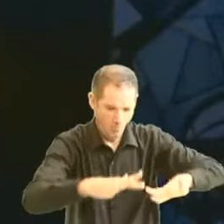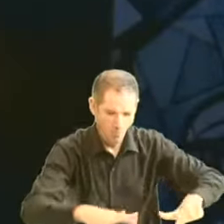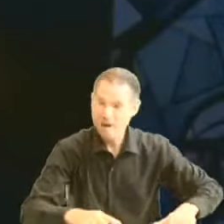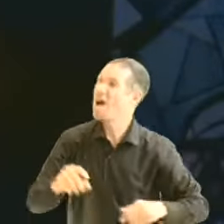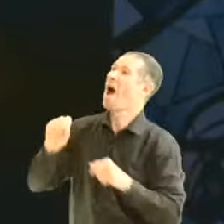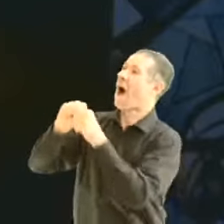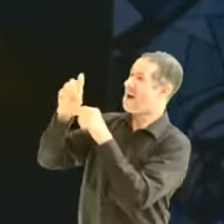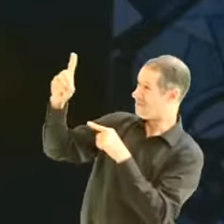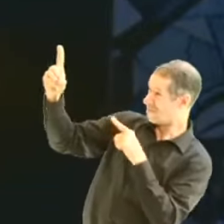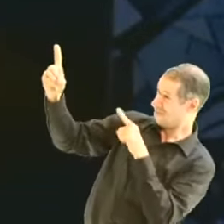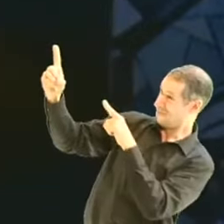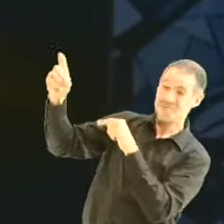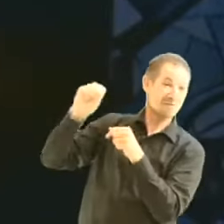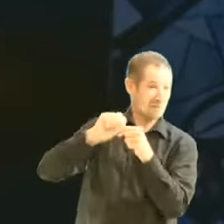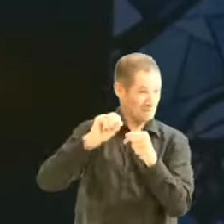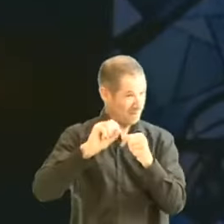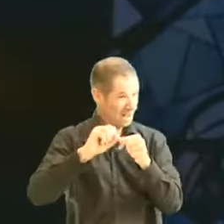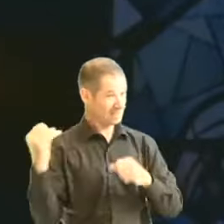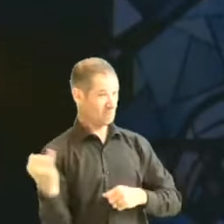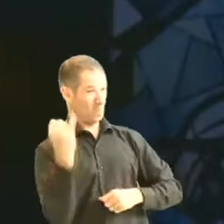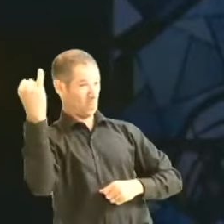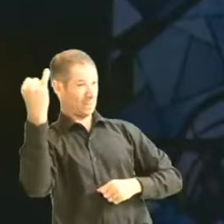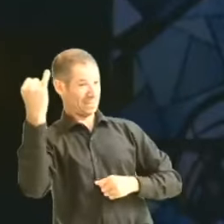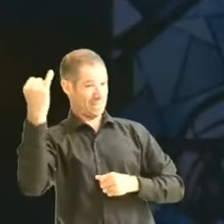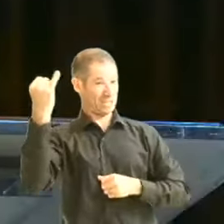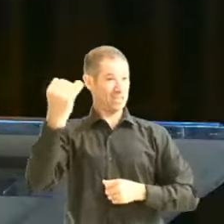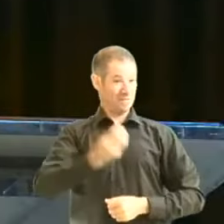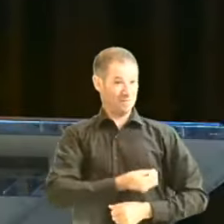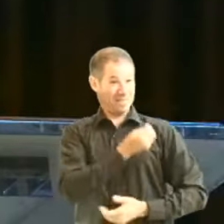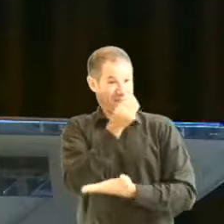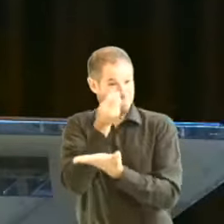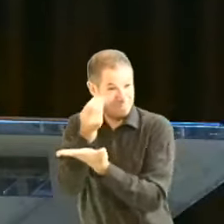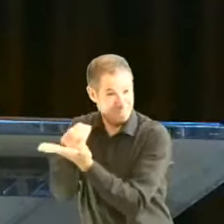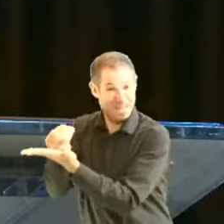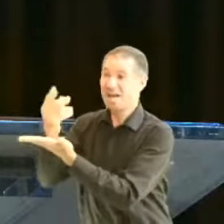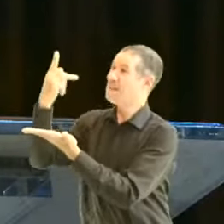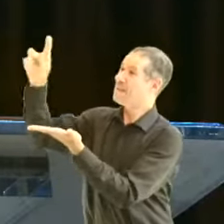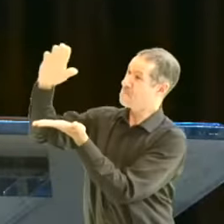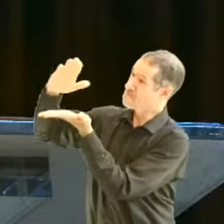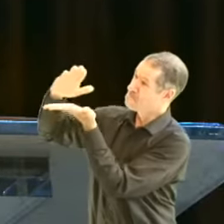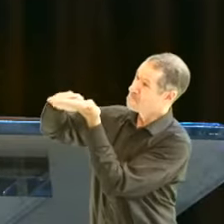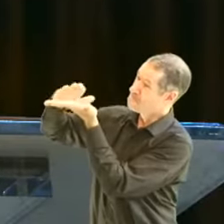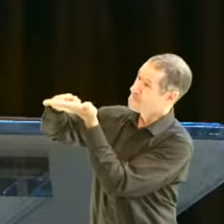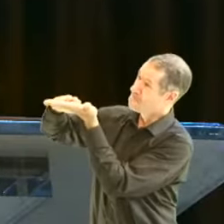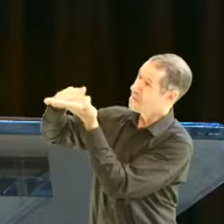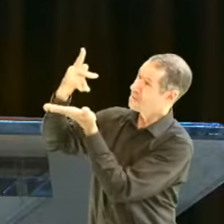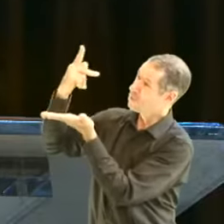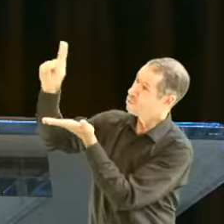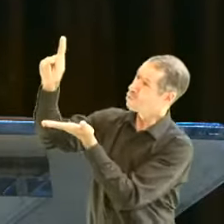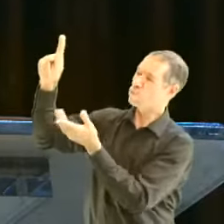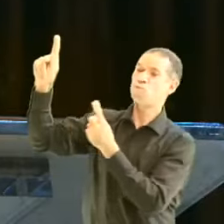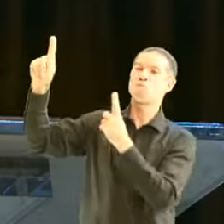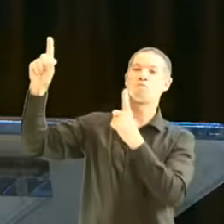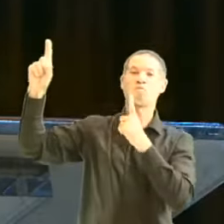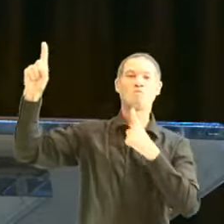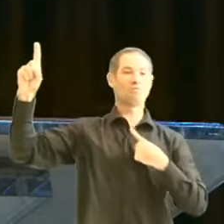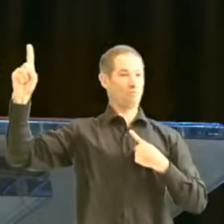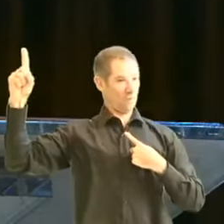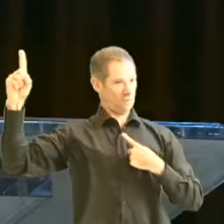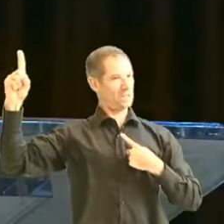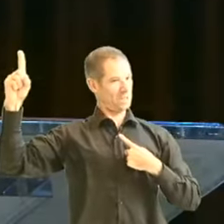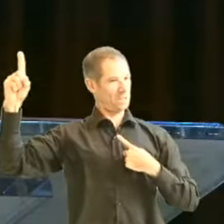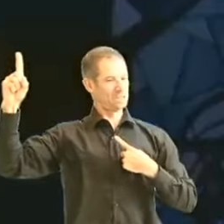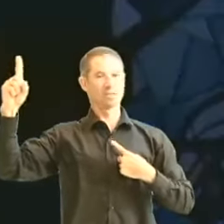faz ruir. Mas o importante é estar na mão dEle, no centro da sua vontade. E aí